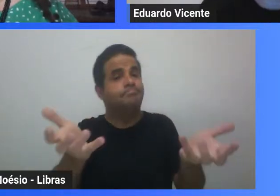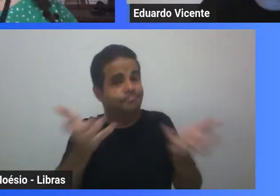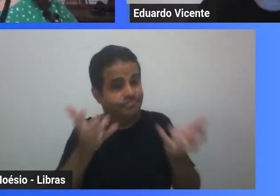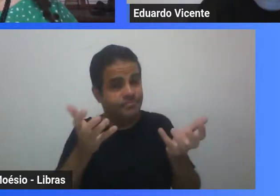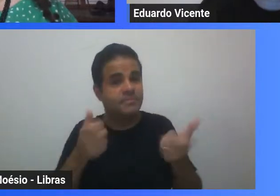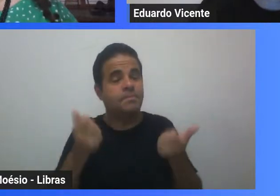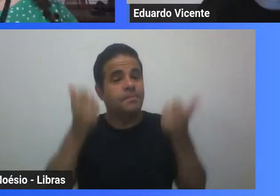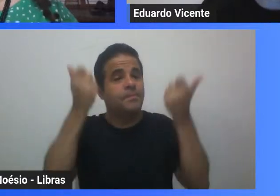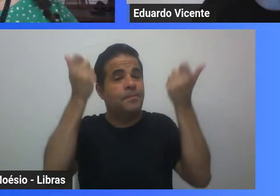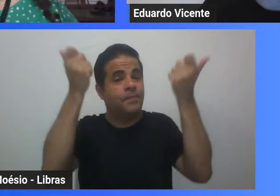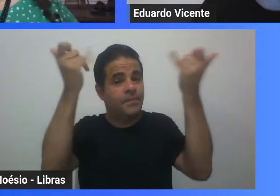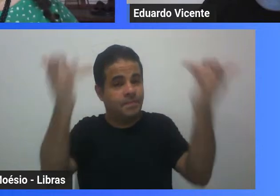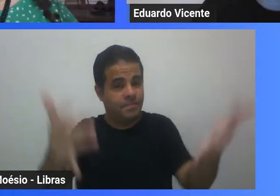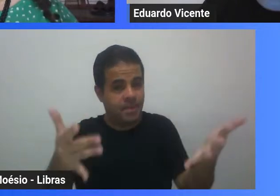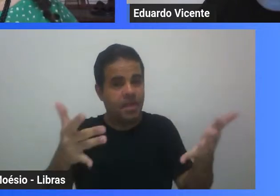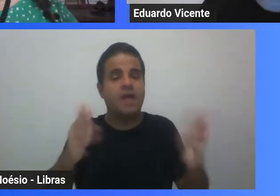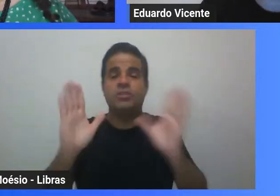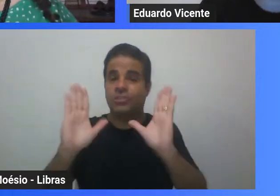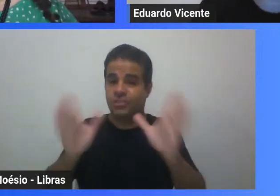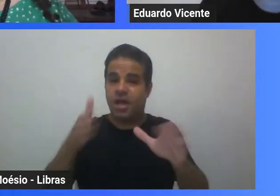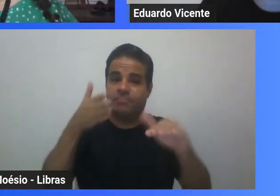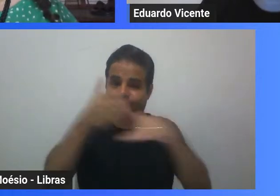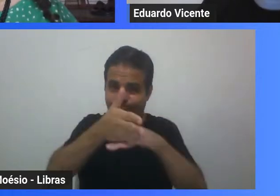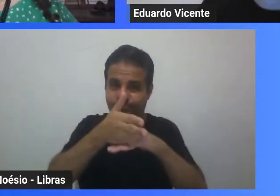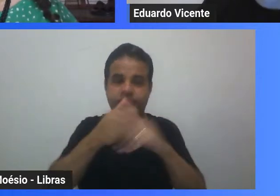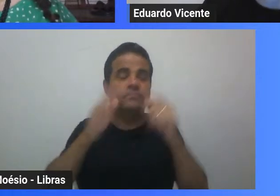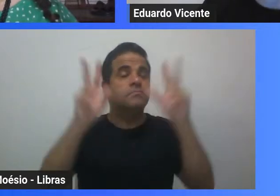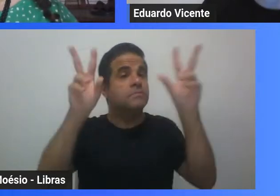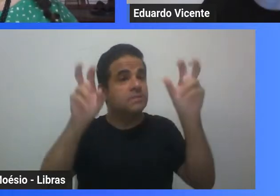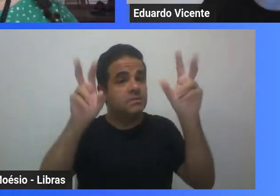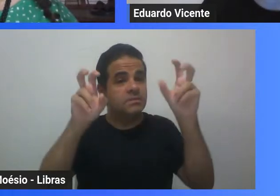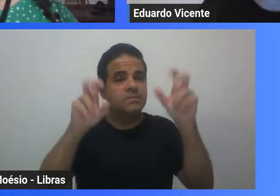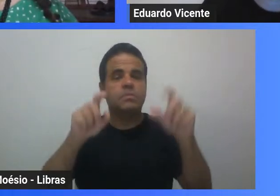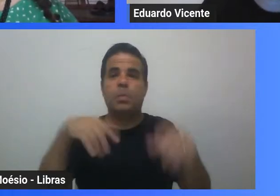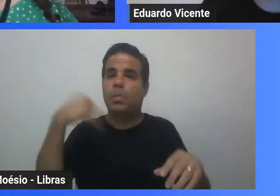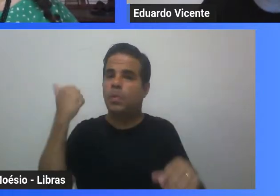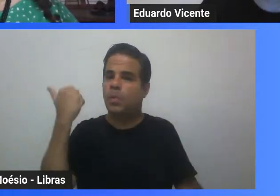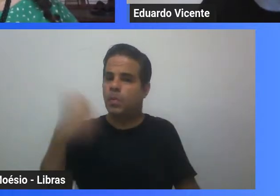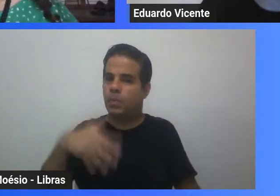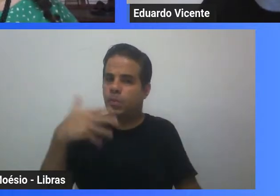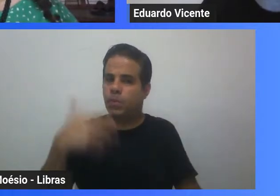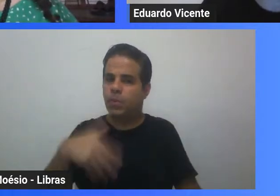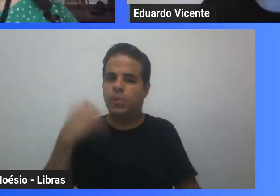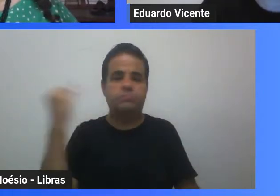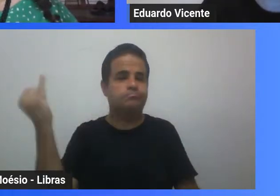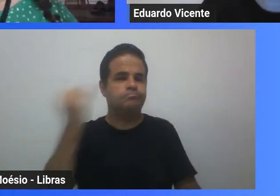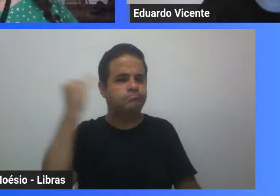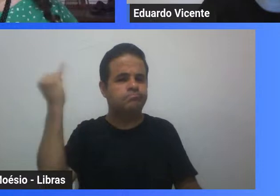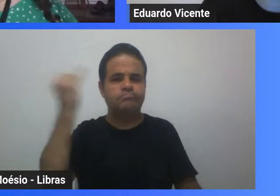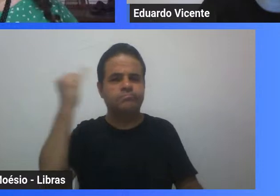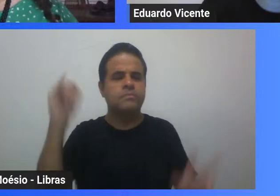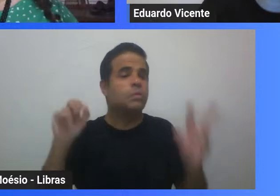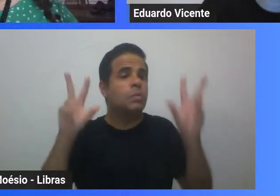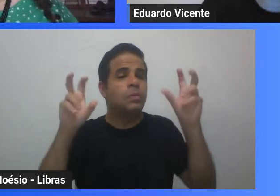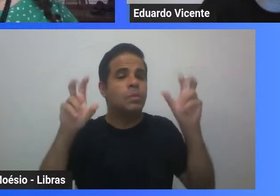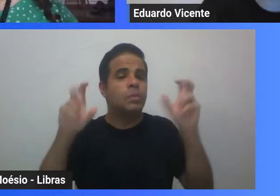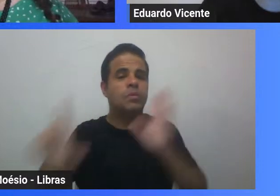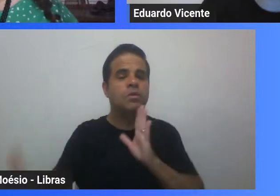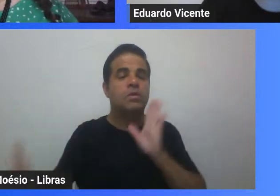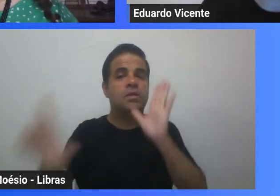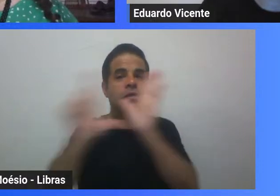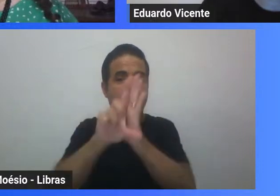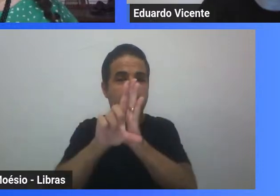aproveitar e já entrar, né, em relação ao tema tão importante, que seria a Lei